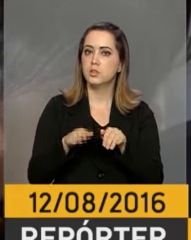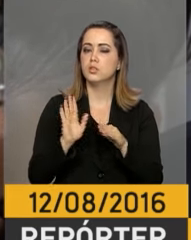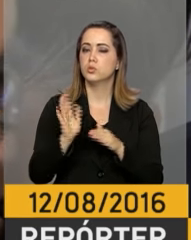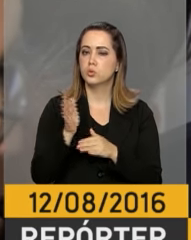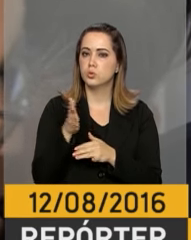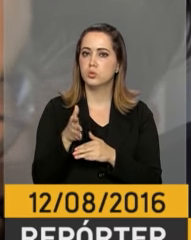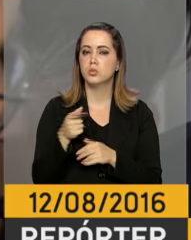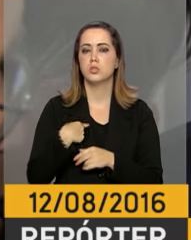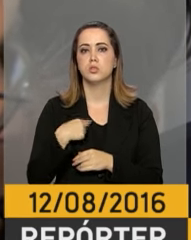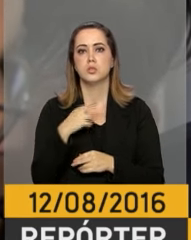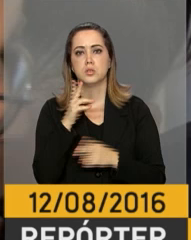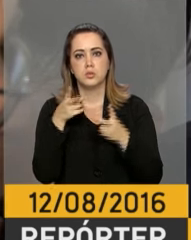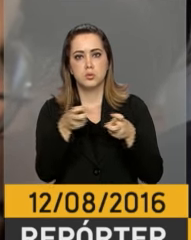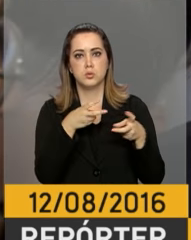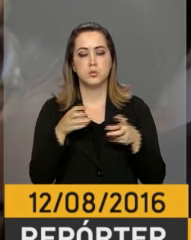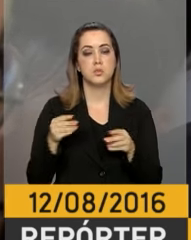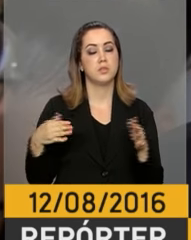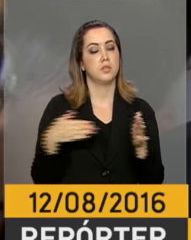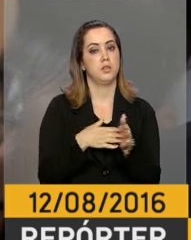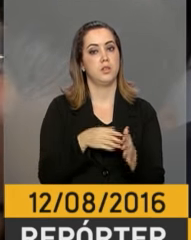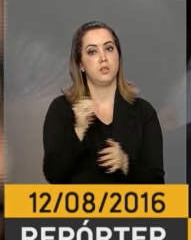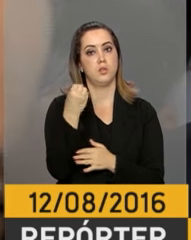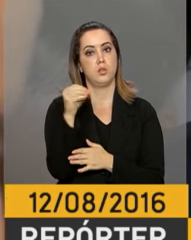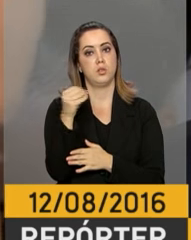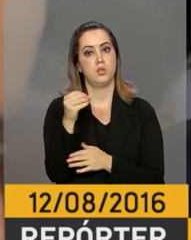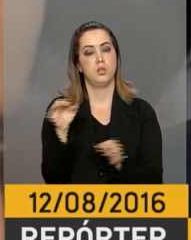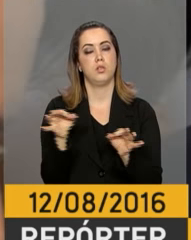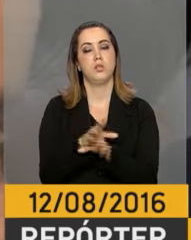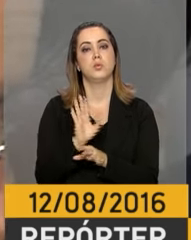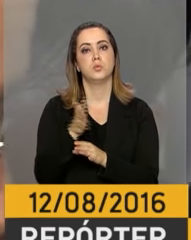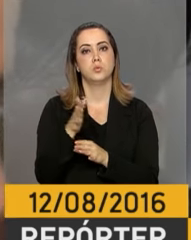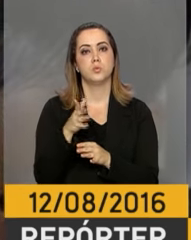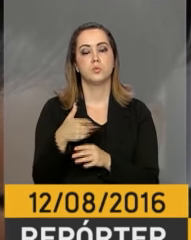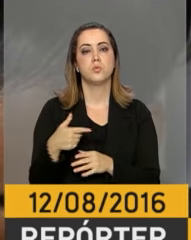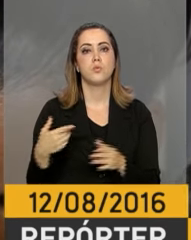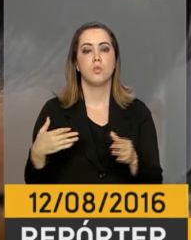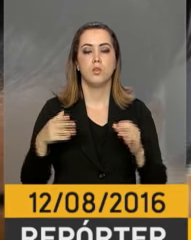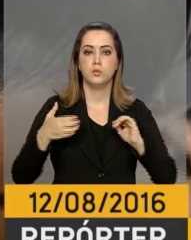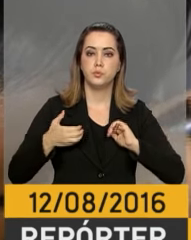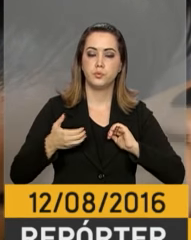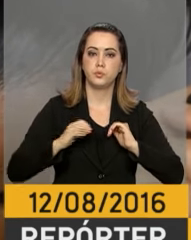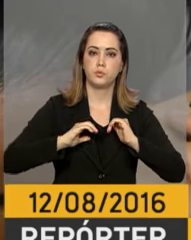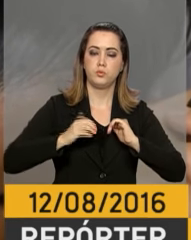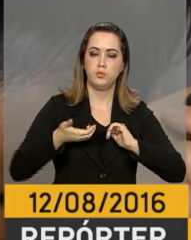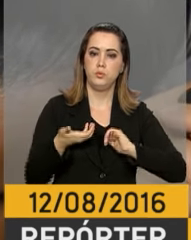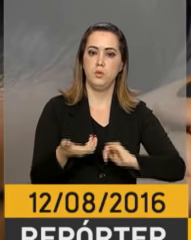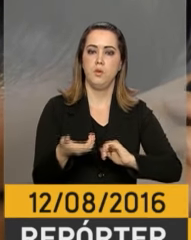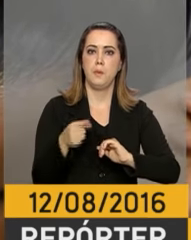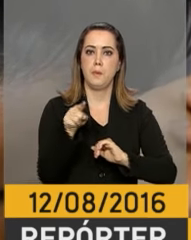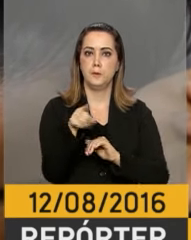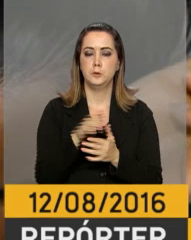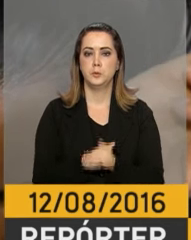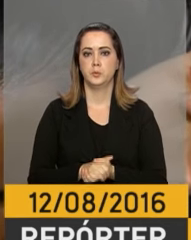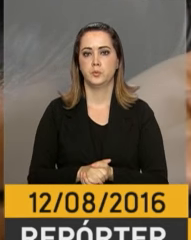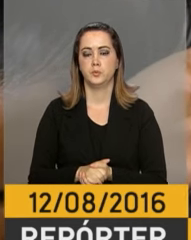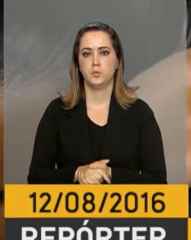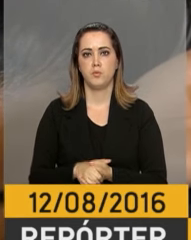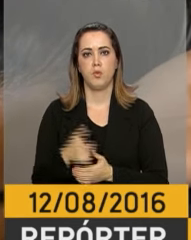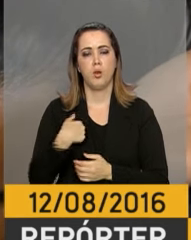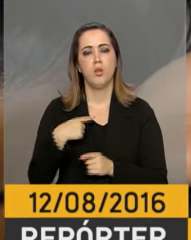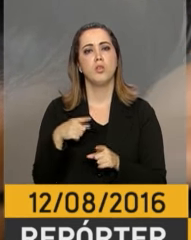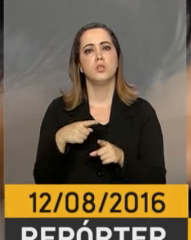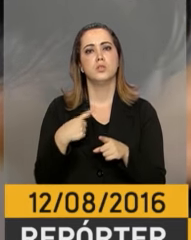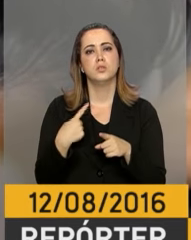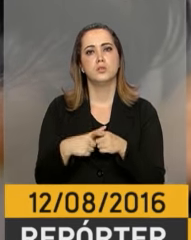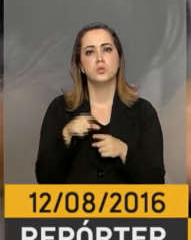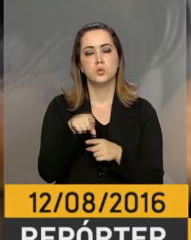Câmara é que até o final de outubro está aprovado na Câmara em segundo turno. O ajuste ganha força após o governo ser interino ou nada muda? Qual que é a avaliação de vocês? Pois